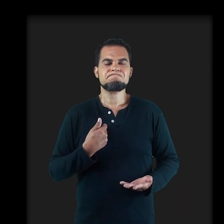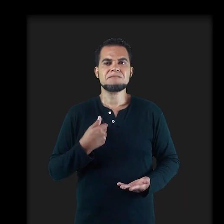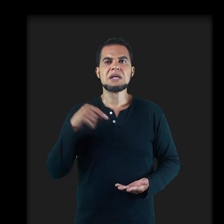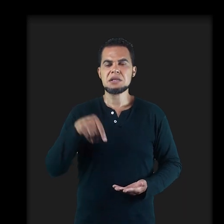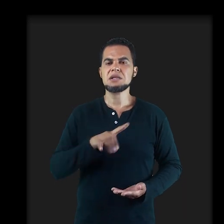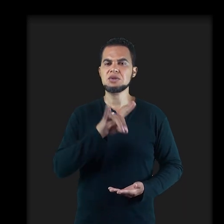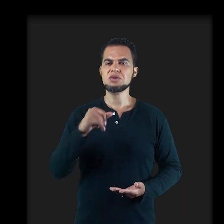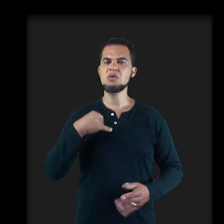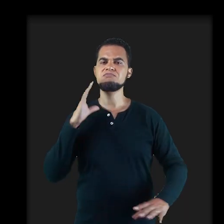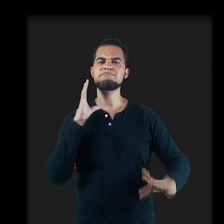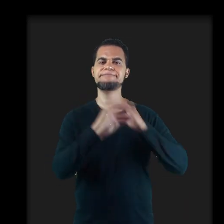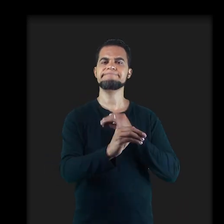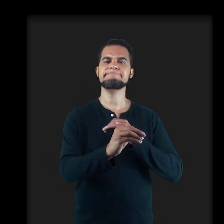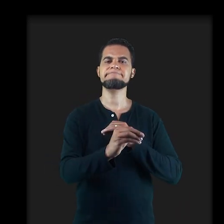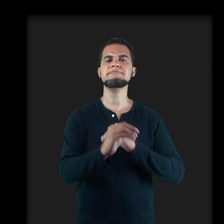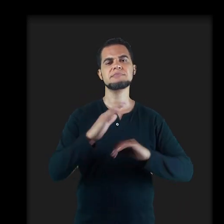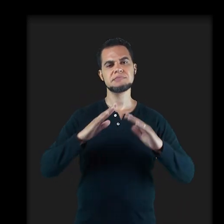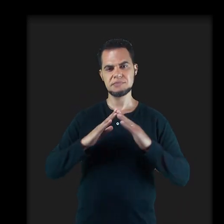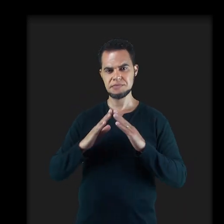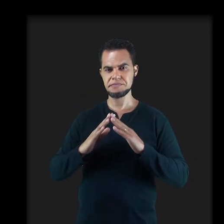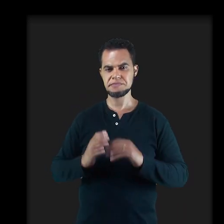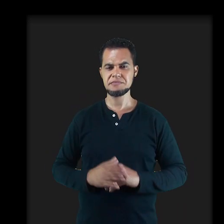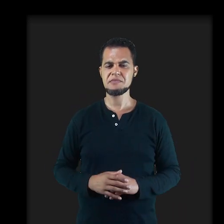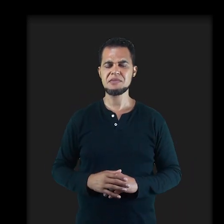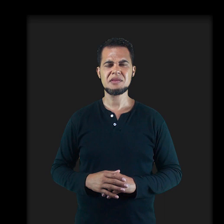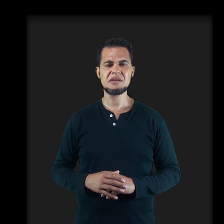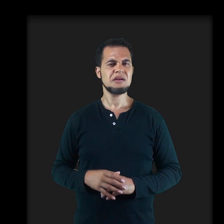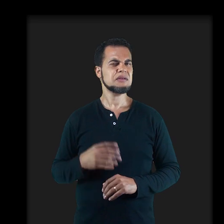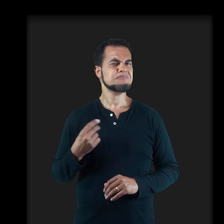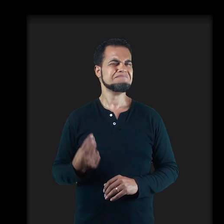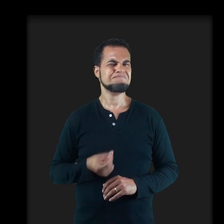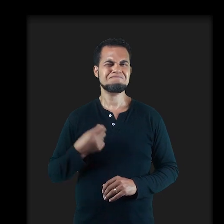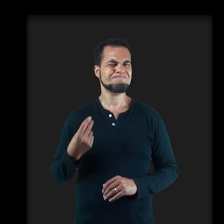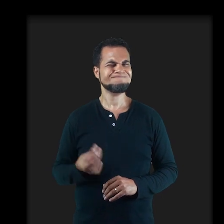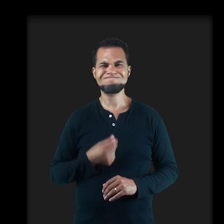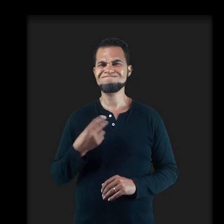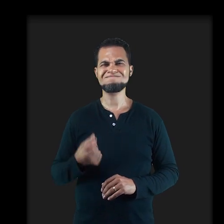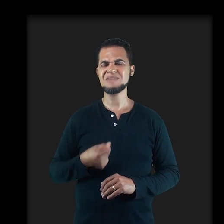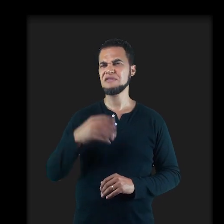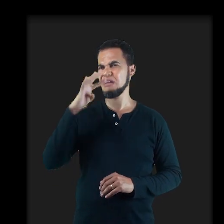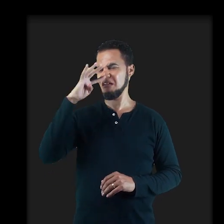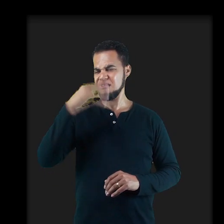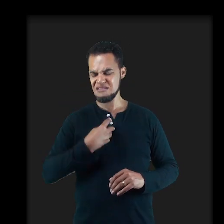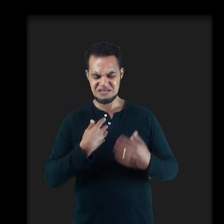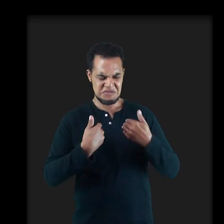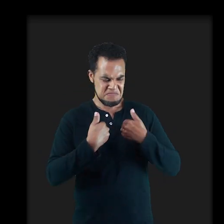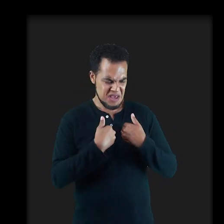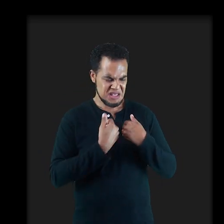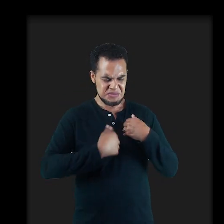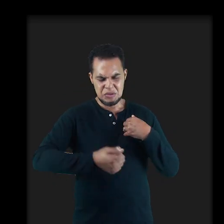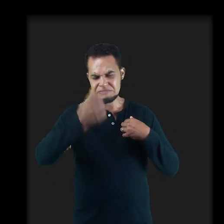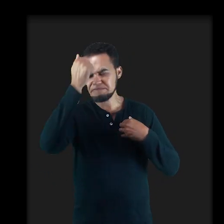E naquele dia eu fugi de casa. Eu, por muito tempo, me julguei, me